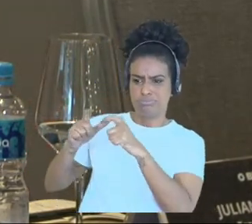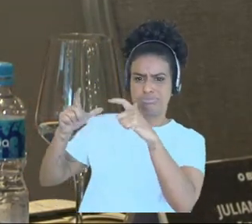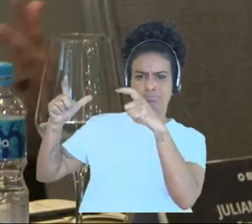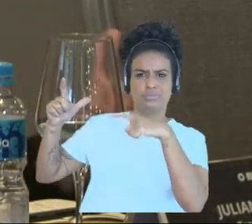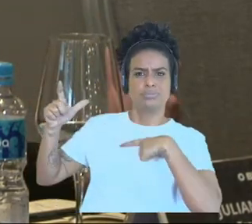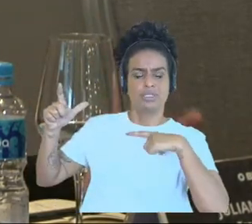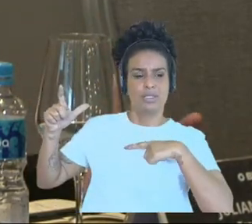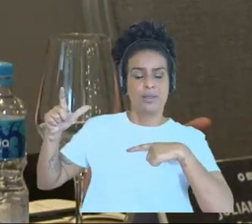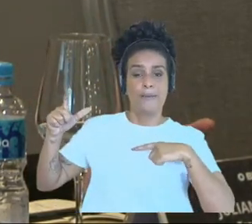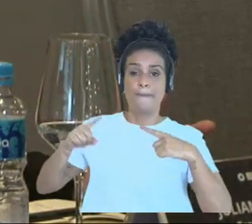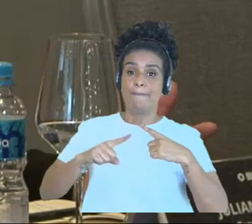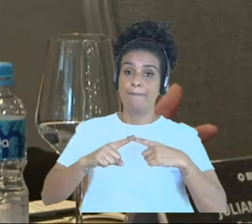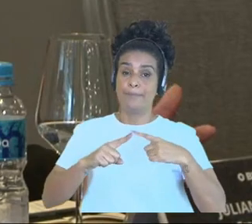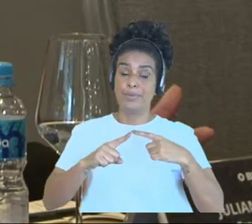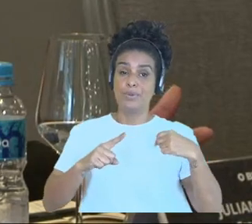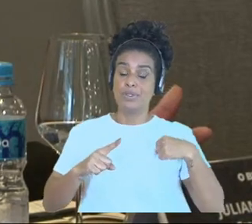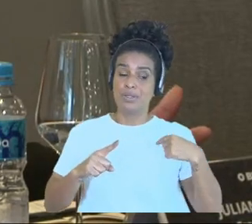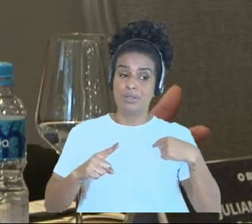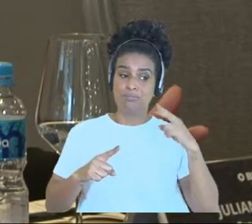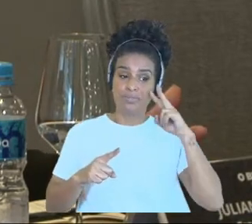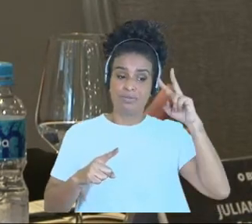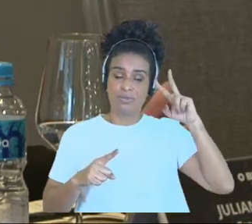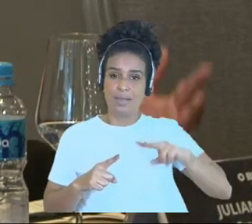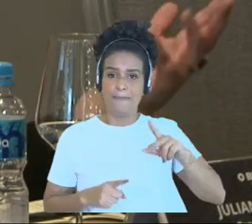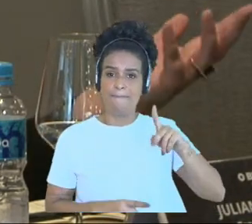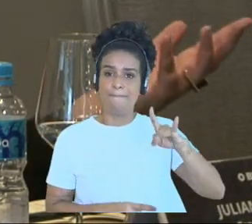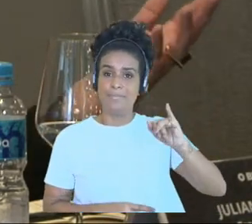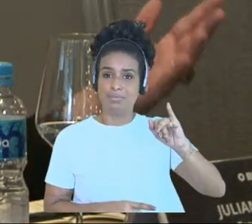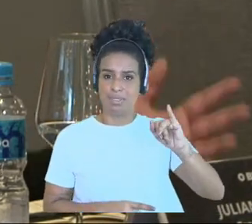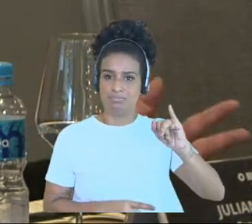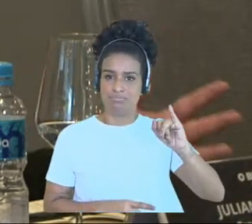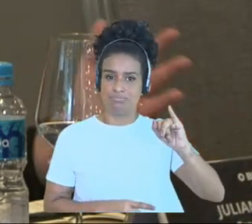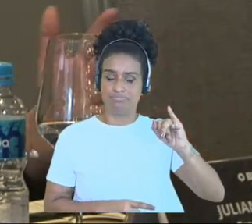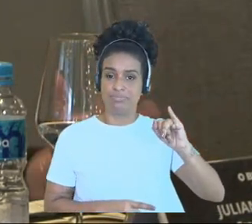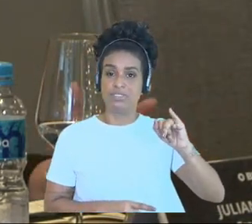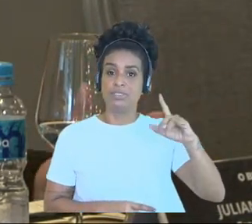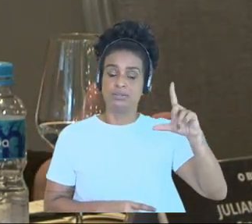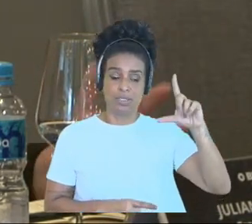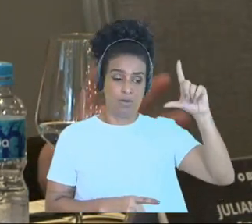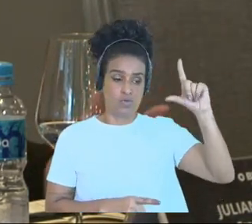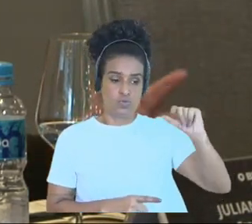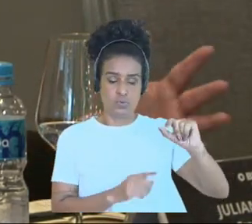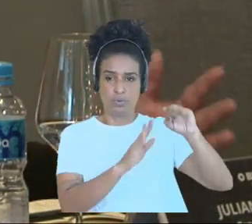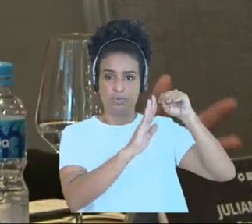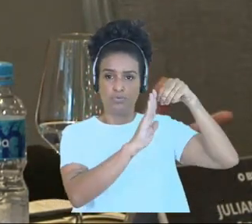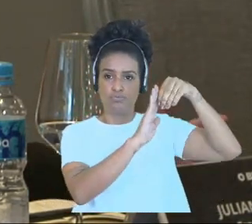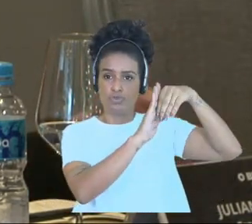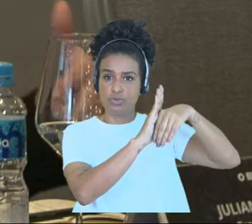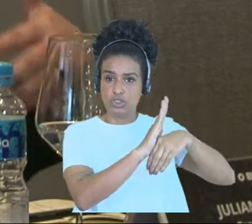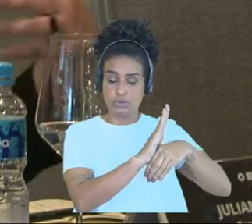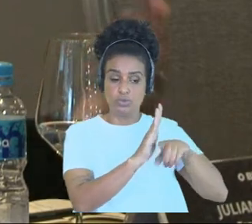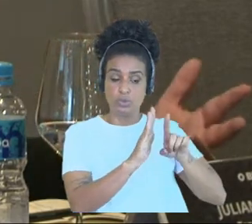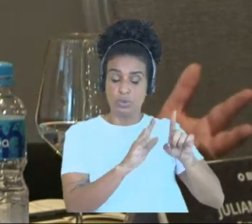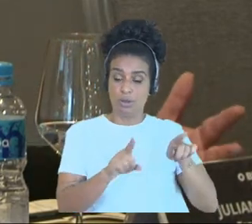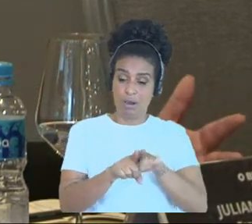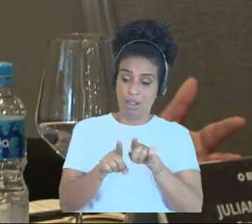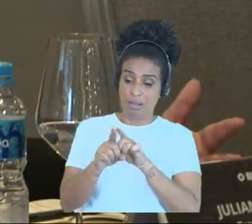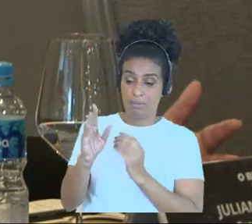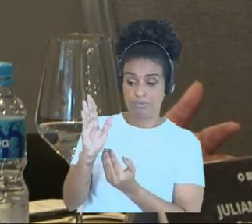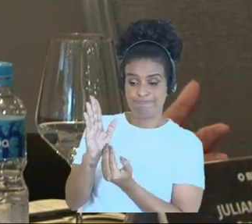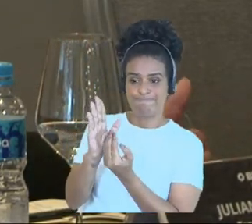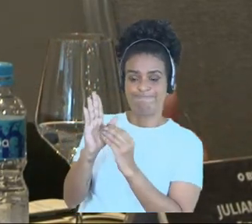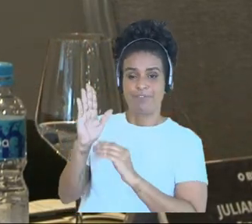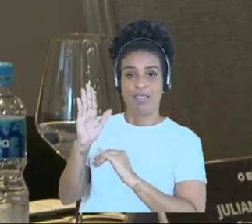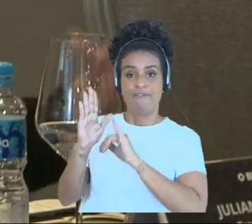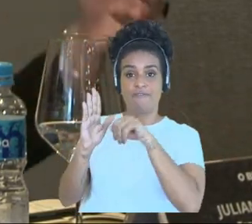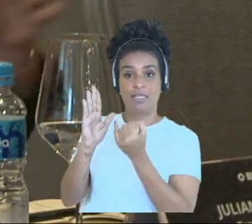subindo. É muito mais por um efeito de PIB. A gente fala de dívida em relação ao PIB. Nosso PIB está subindo muito porque a nossa inflação está subindo